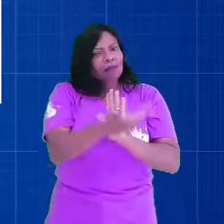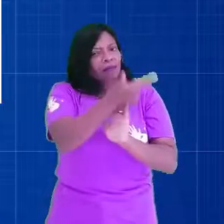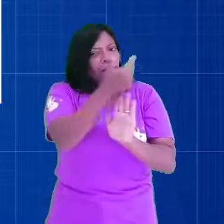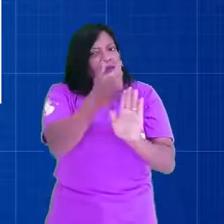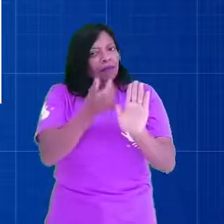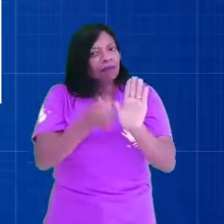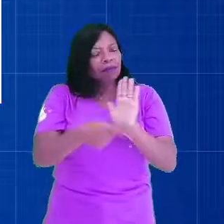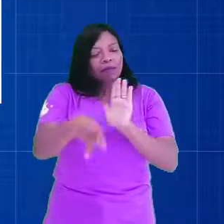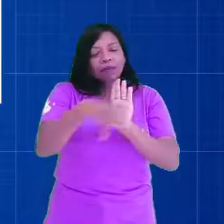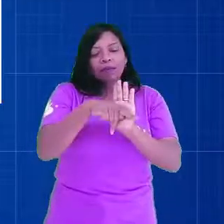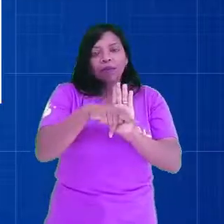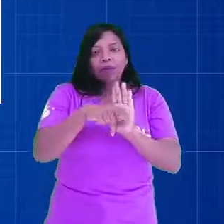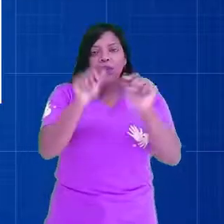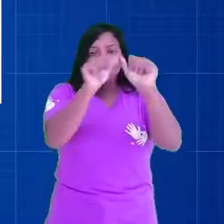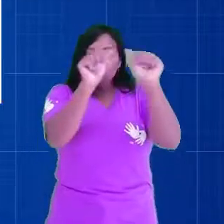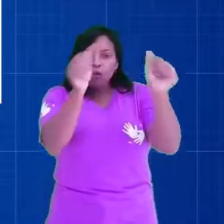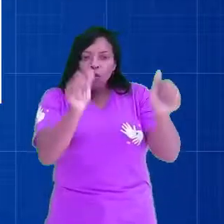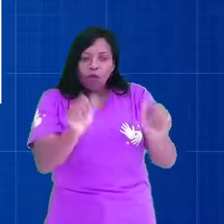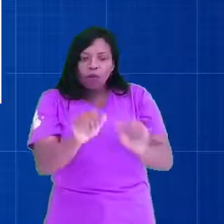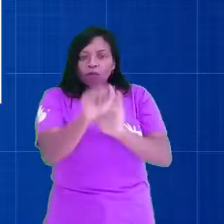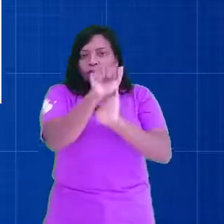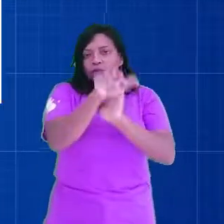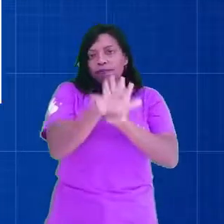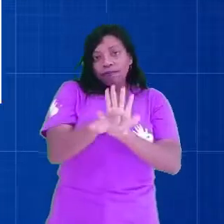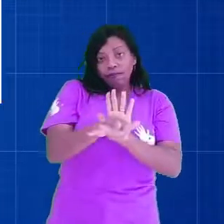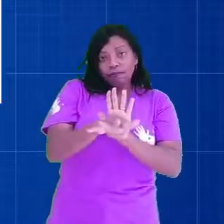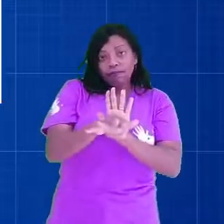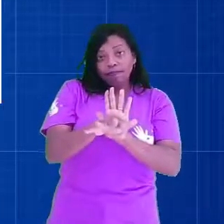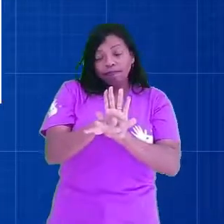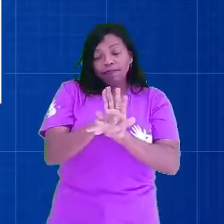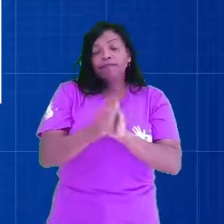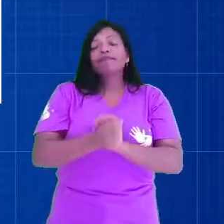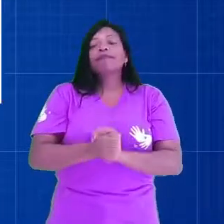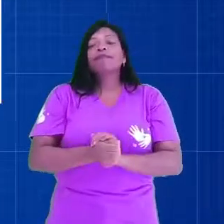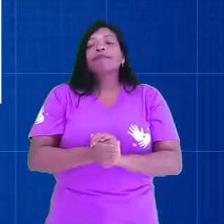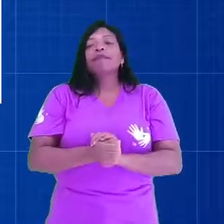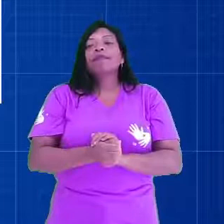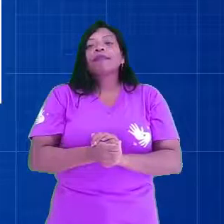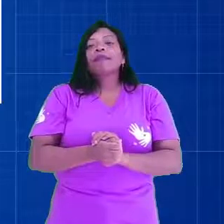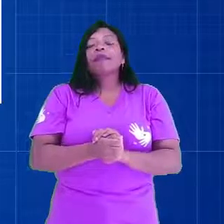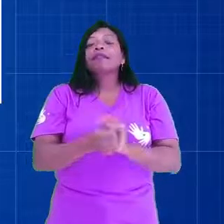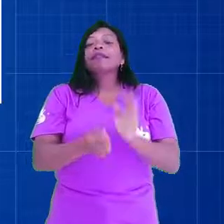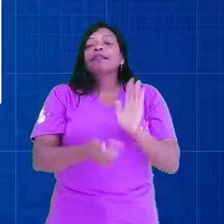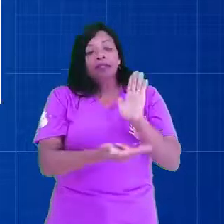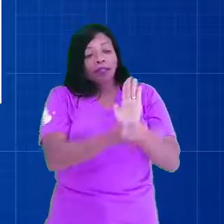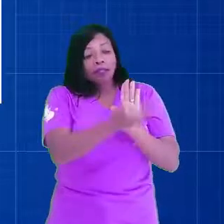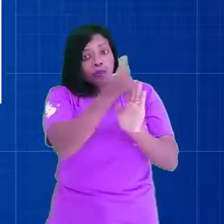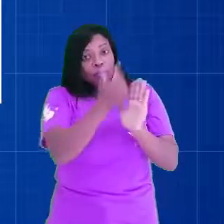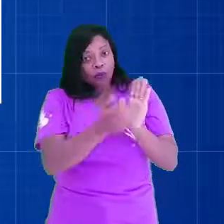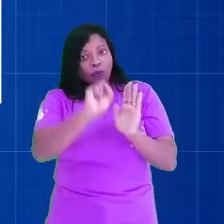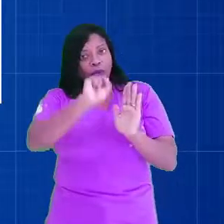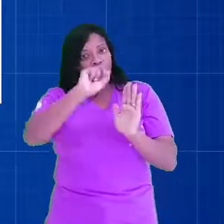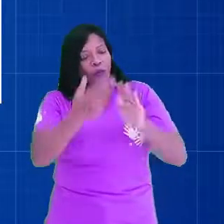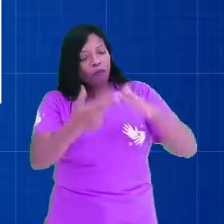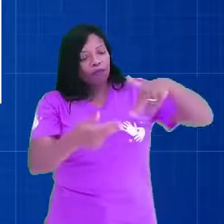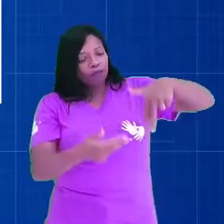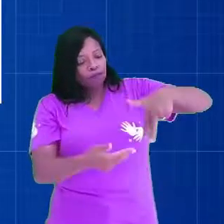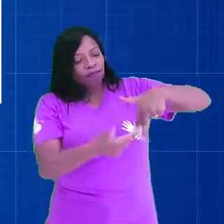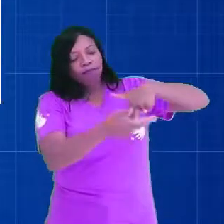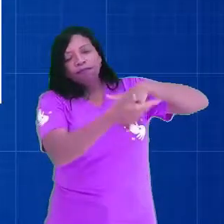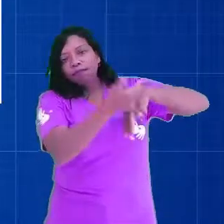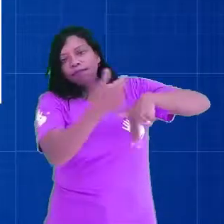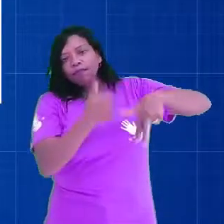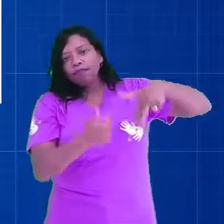o contorno das sombras? A silhueta é exatamente isso, o desenho